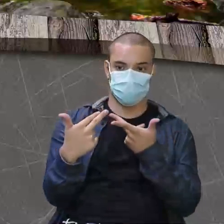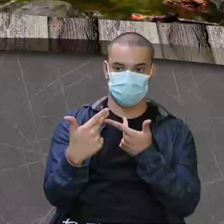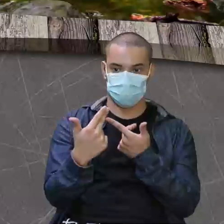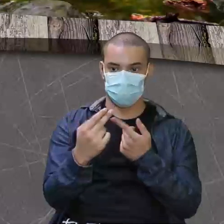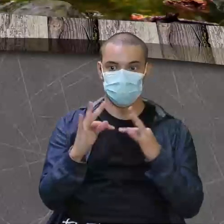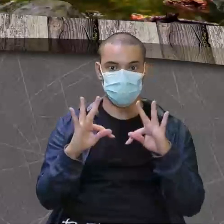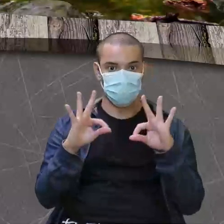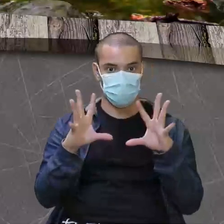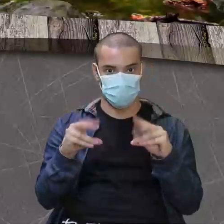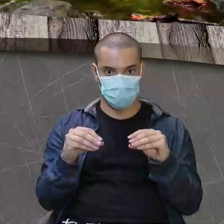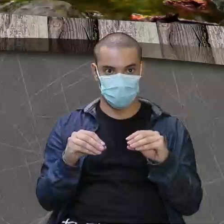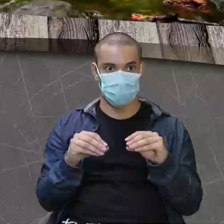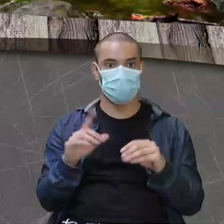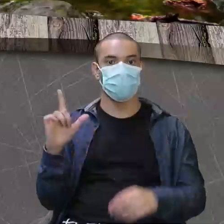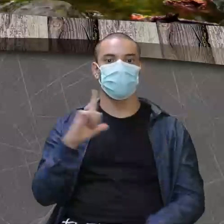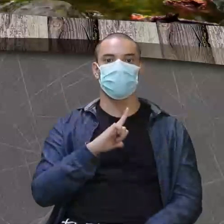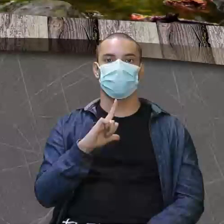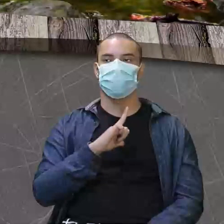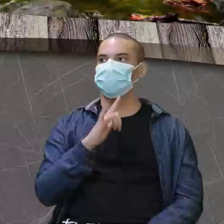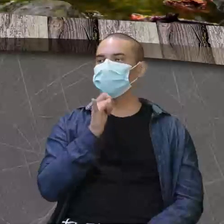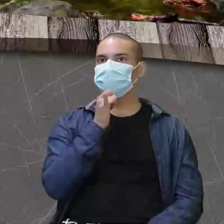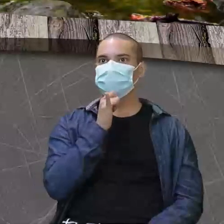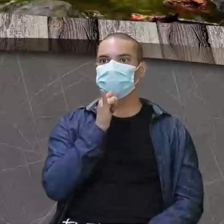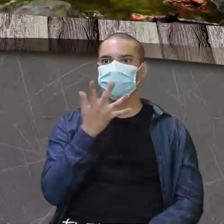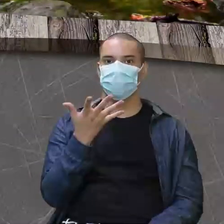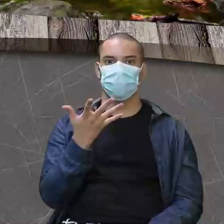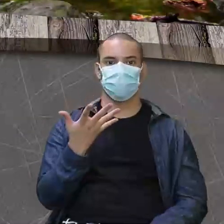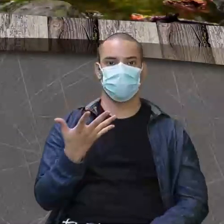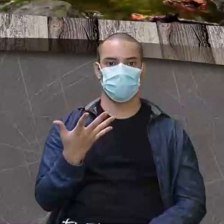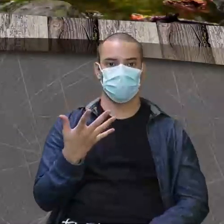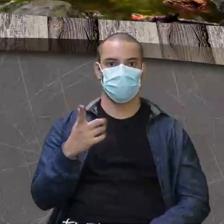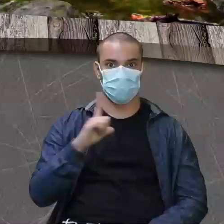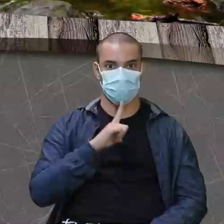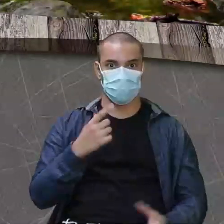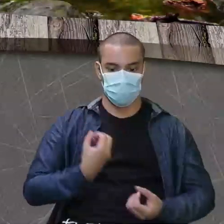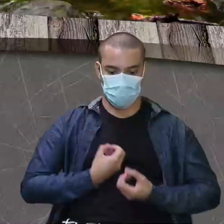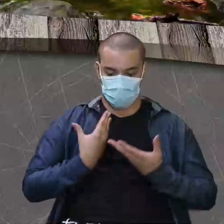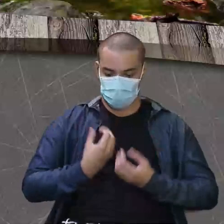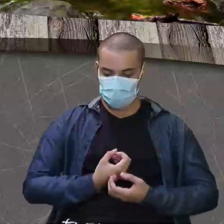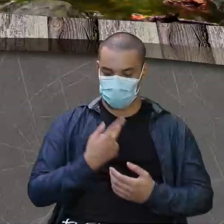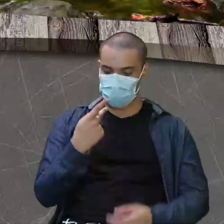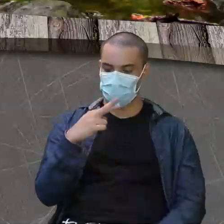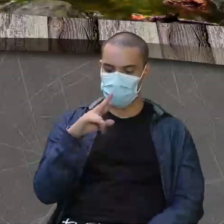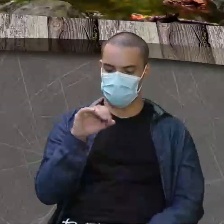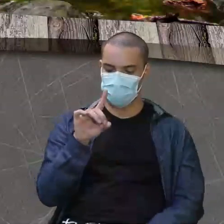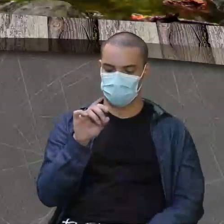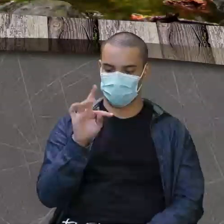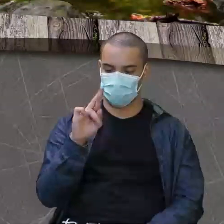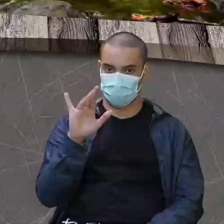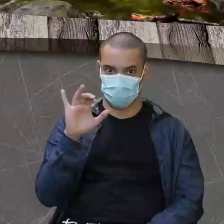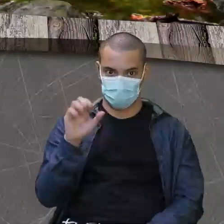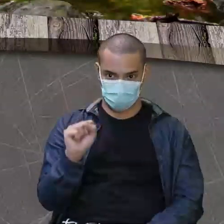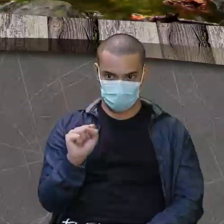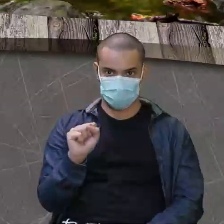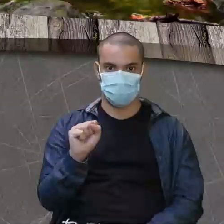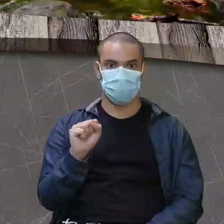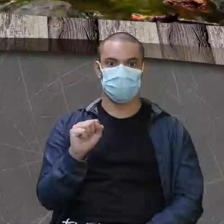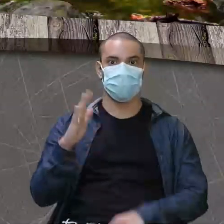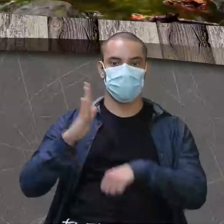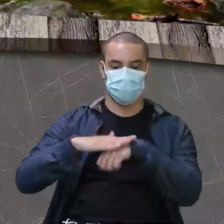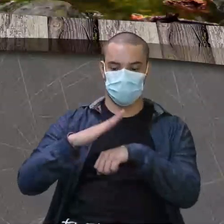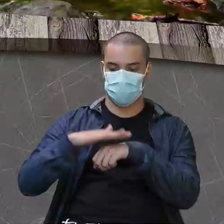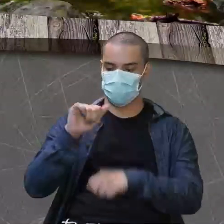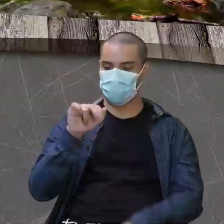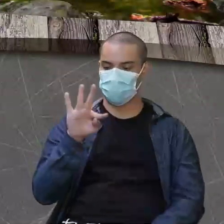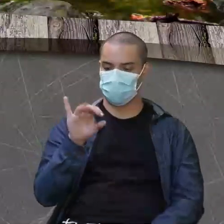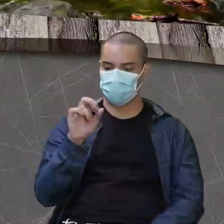Tá? Aí a gente tem na base os produtores, que são seres autotróficos. Lembram disso, né? Aí